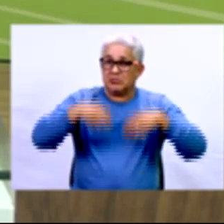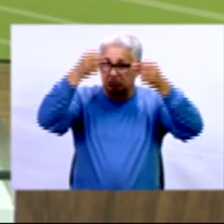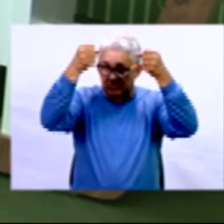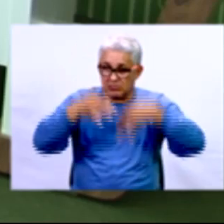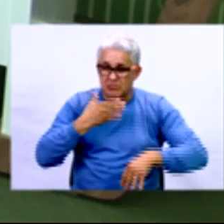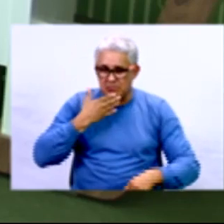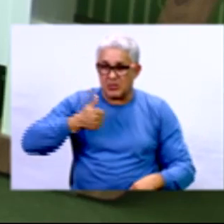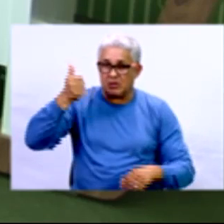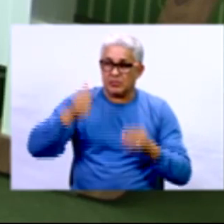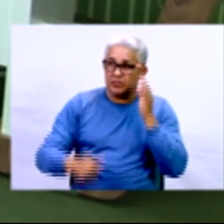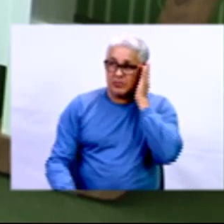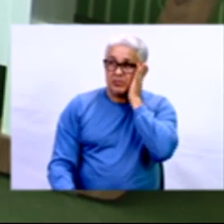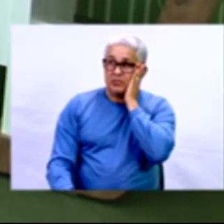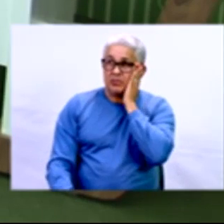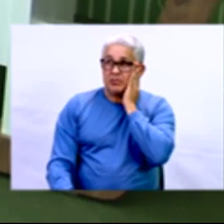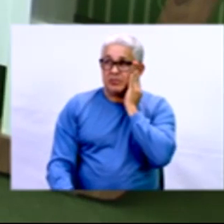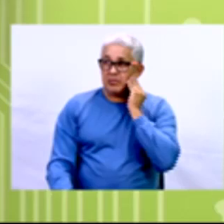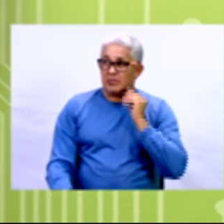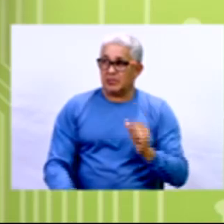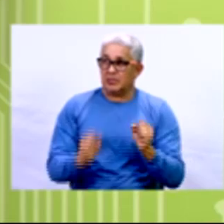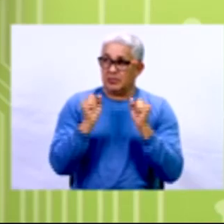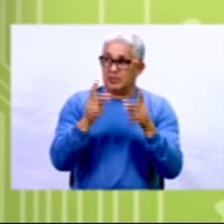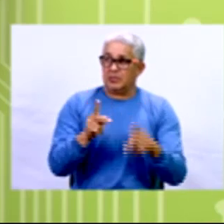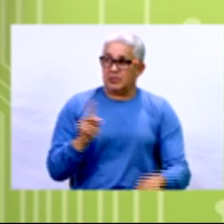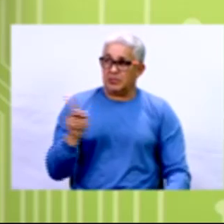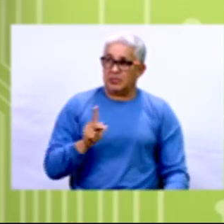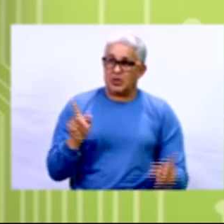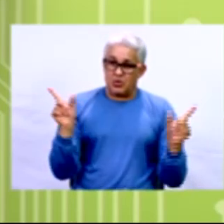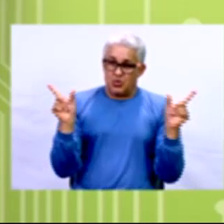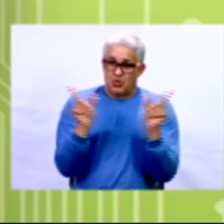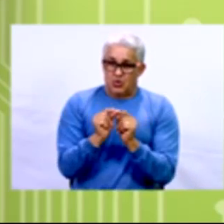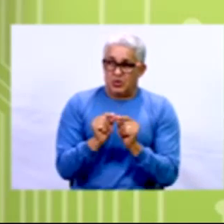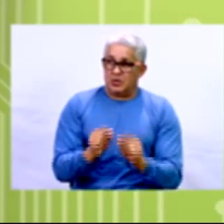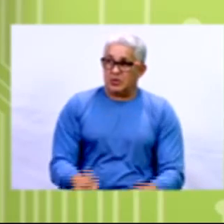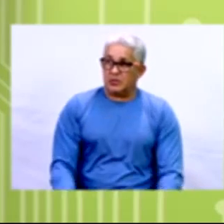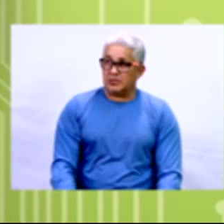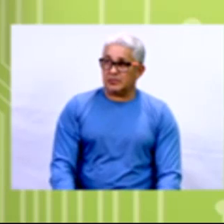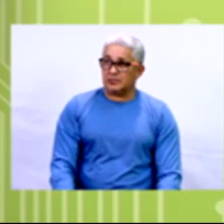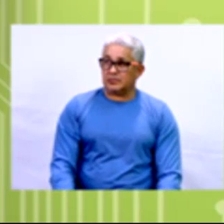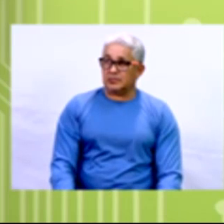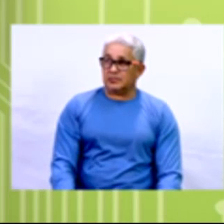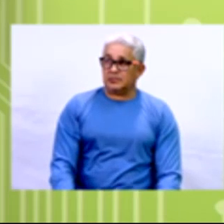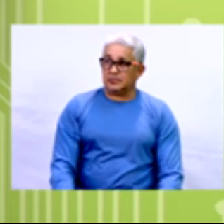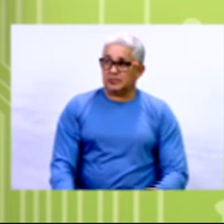clareza. Bom, então o professor Charles ele resumiu, né, bastante sobre